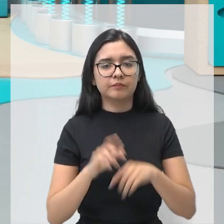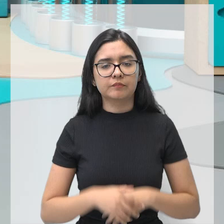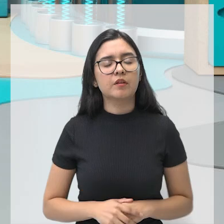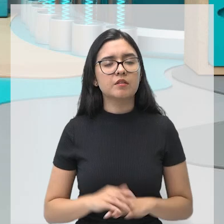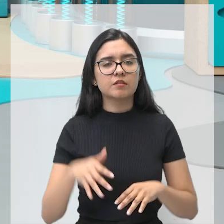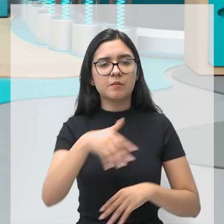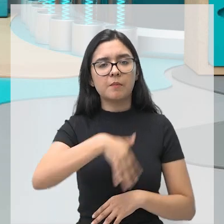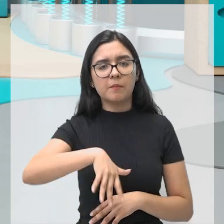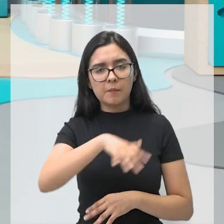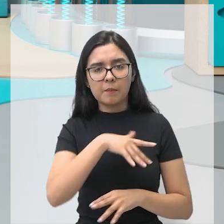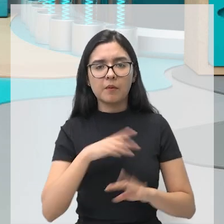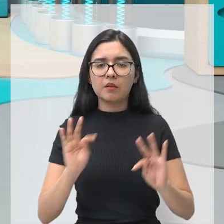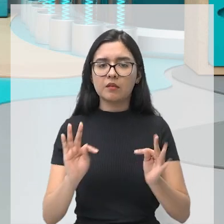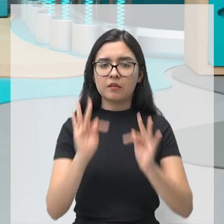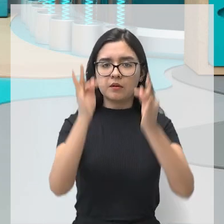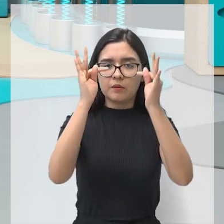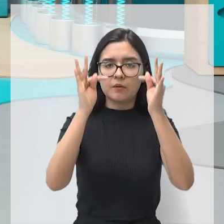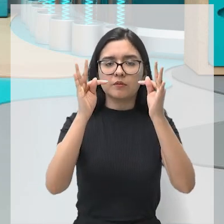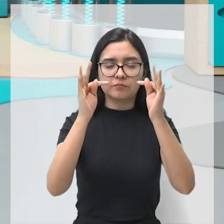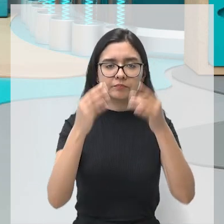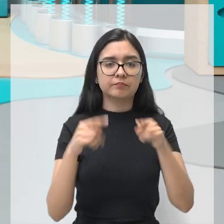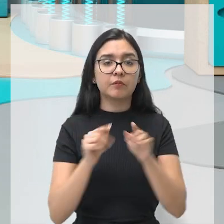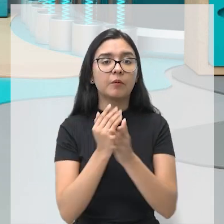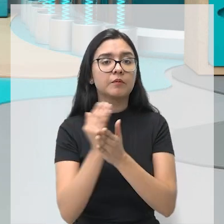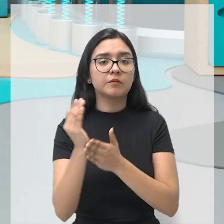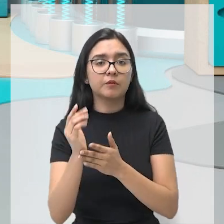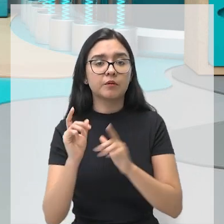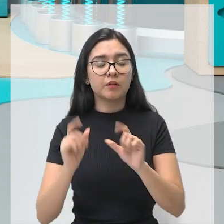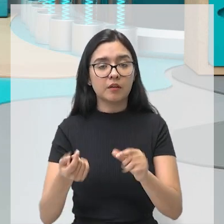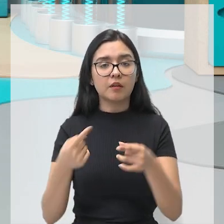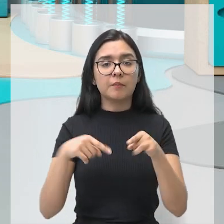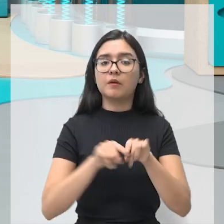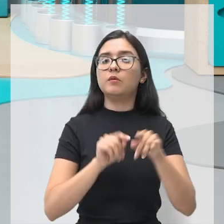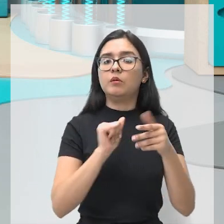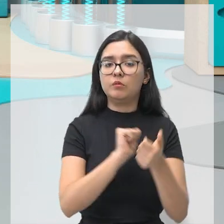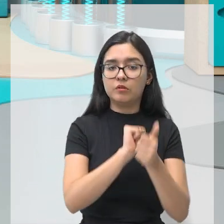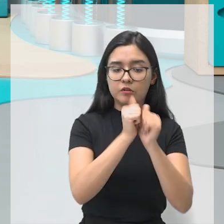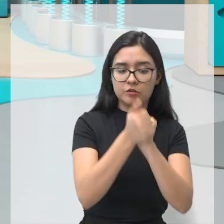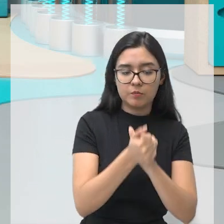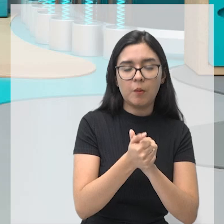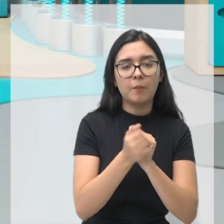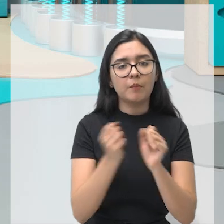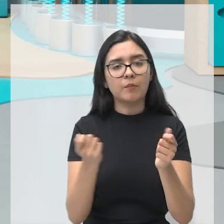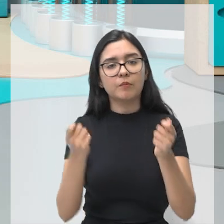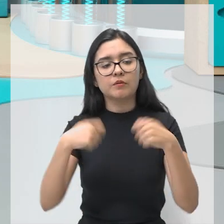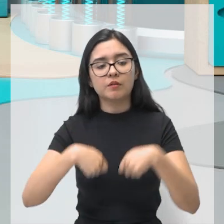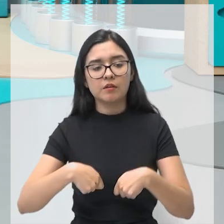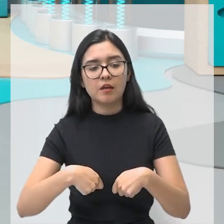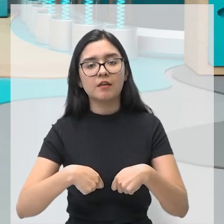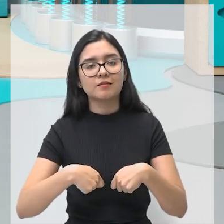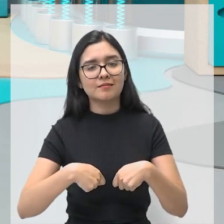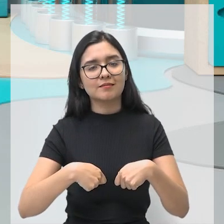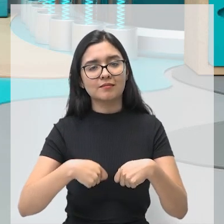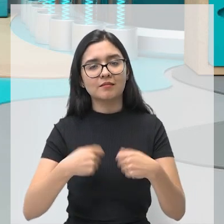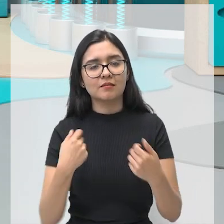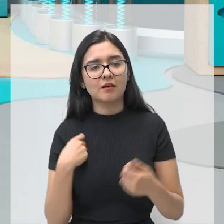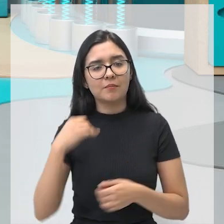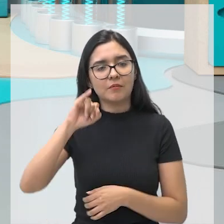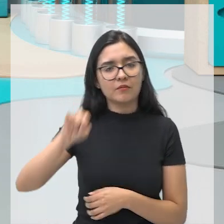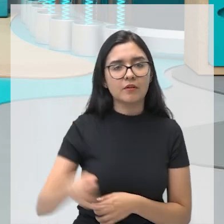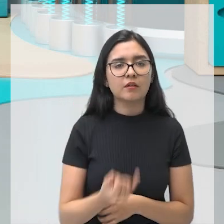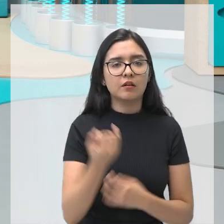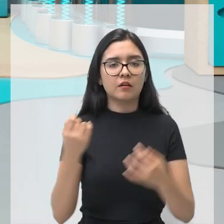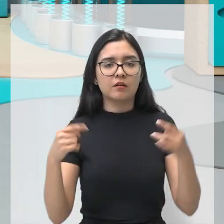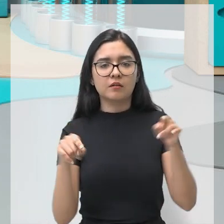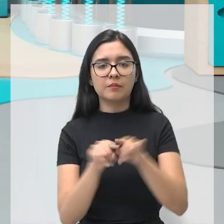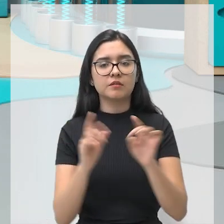da tecnologia, abriu espaço, abriu caminho para que os esportes pudessem acessar aí esse âmbito, né? E aí a gente tem